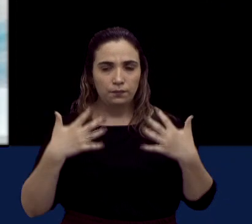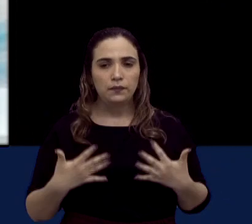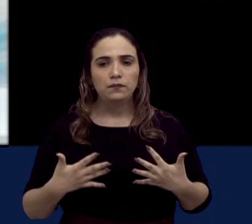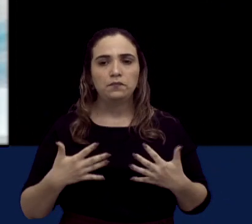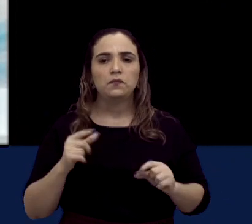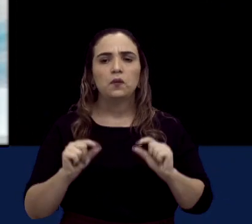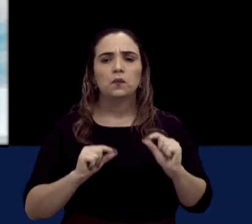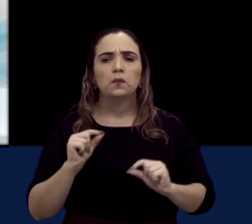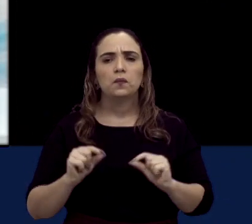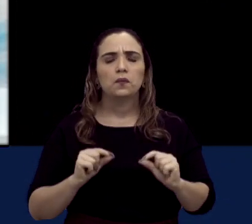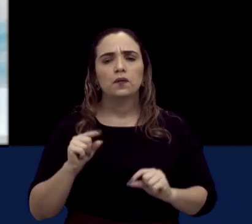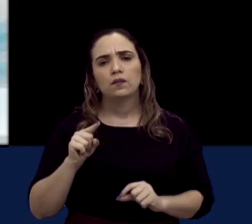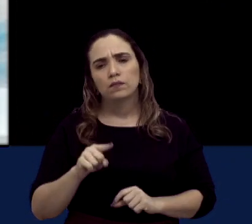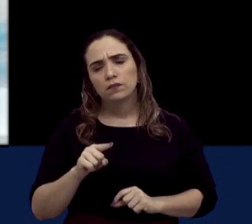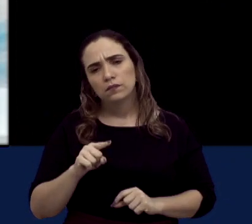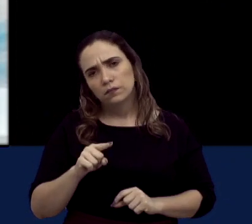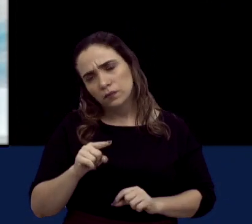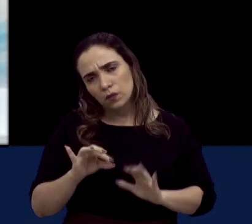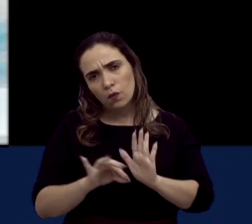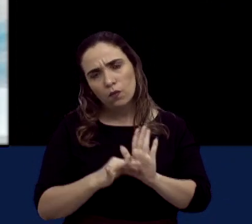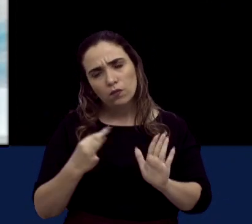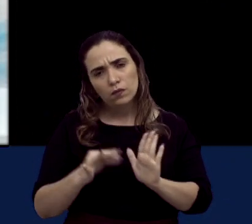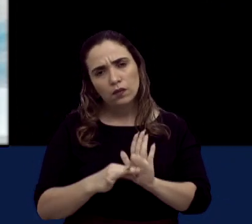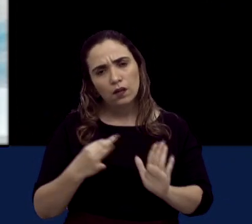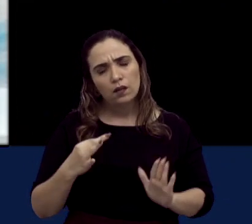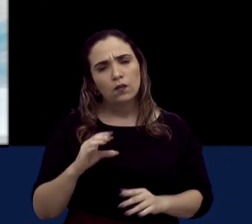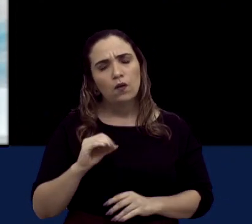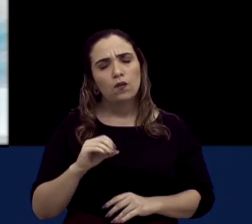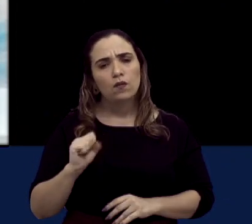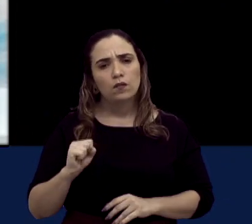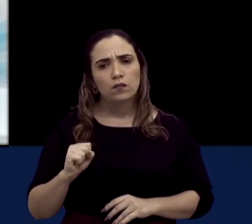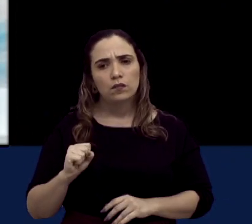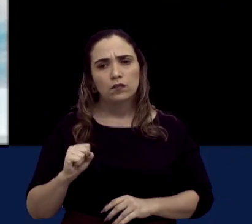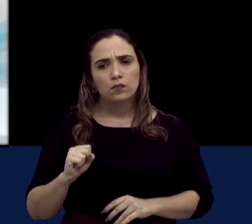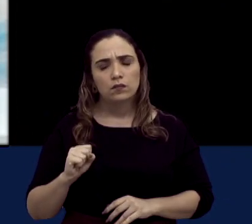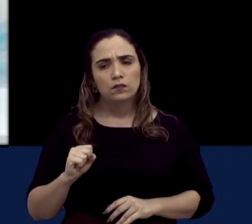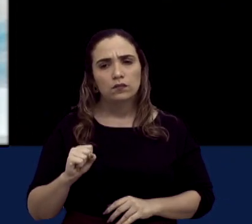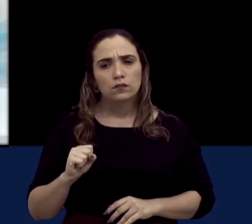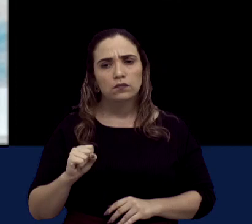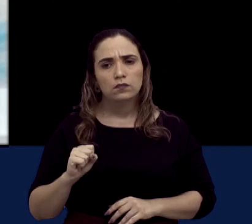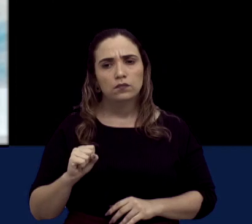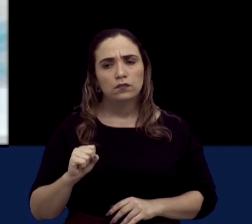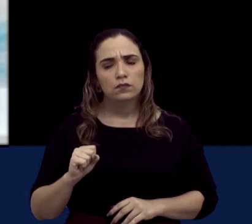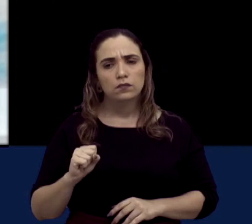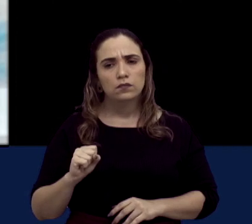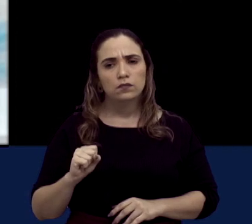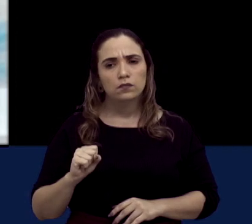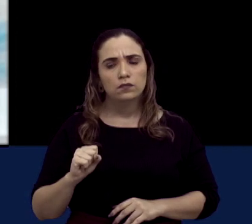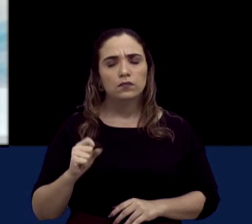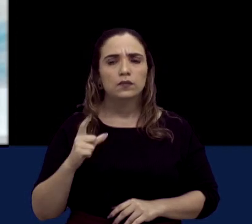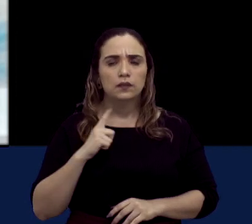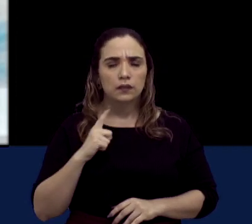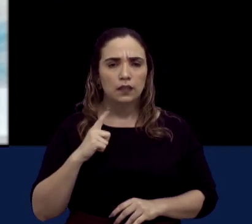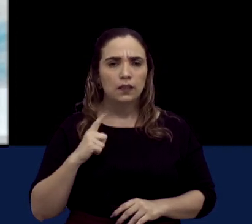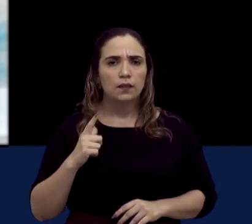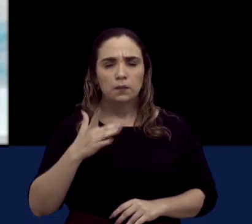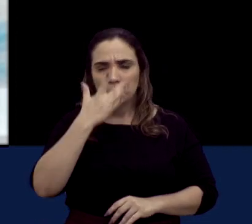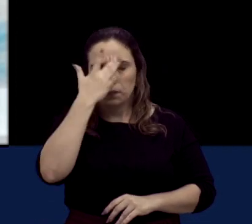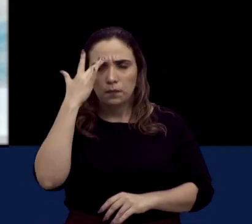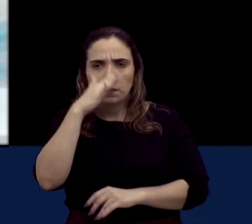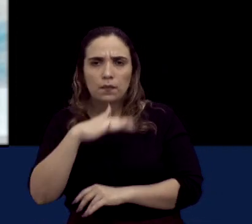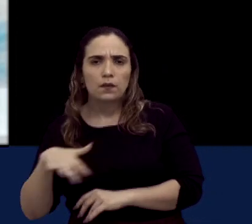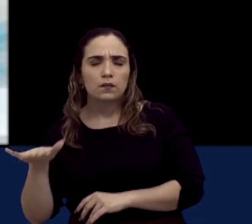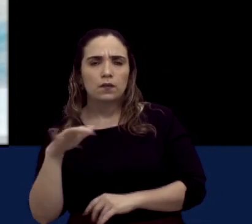que são esses contratos de gestão, que ainda é um assunto bastante